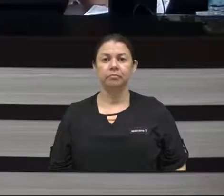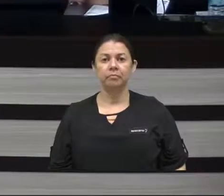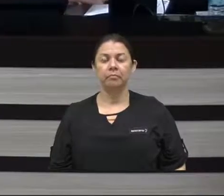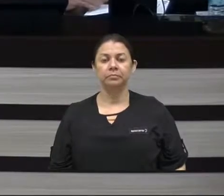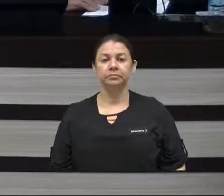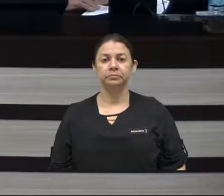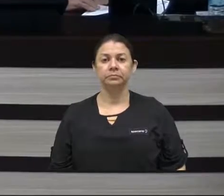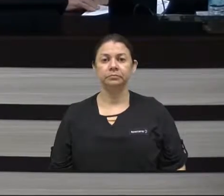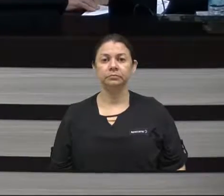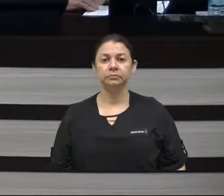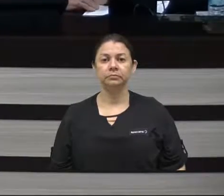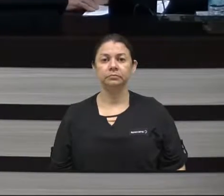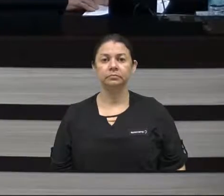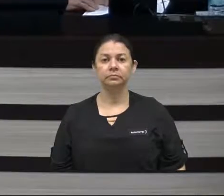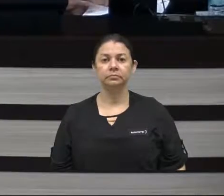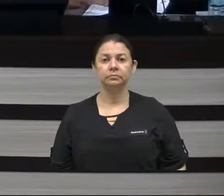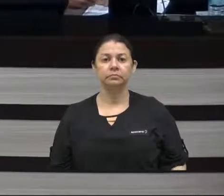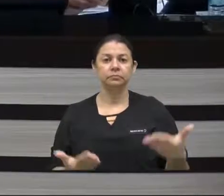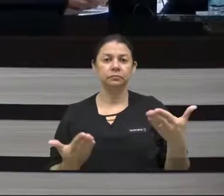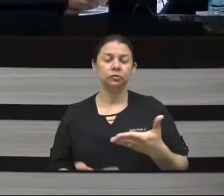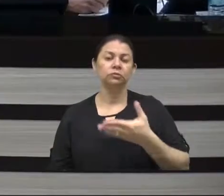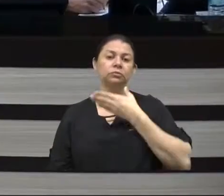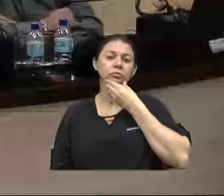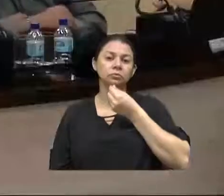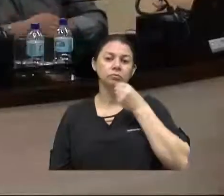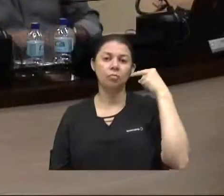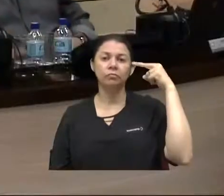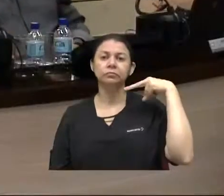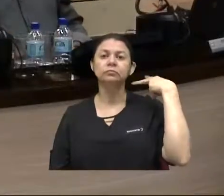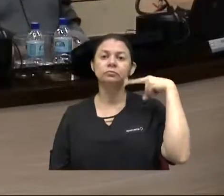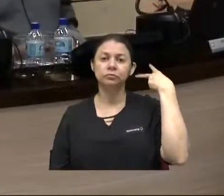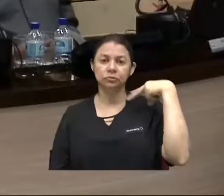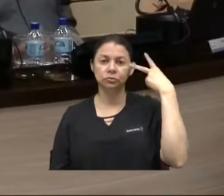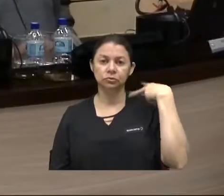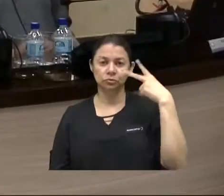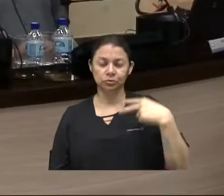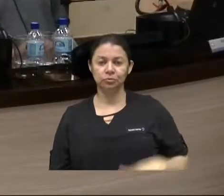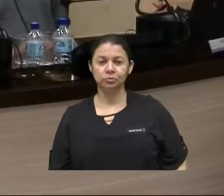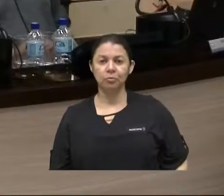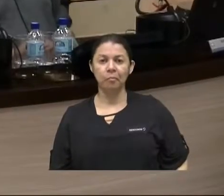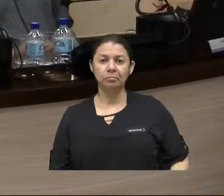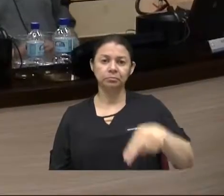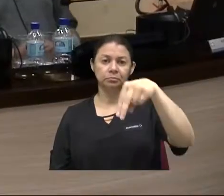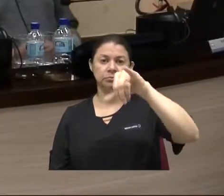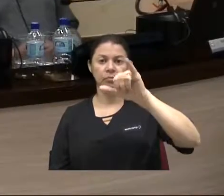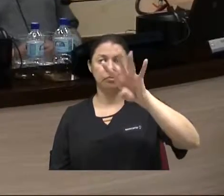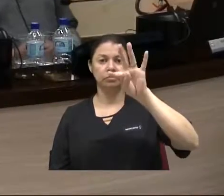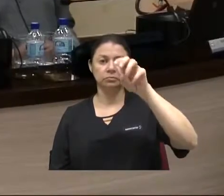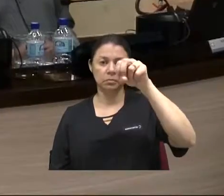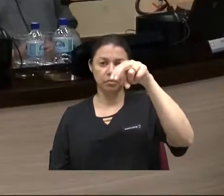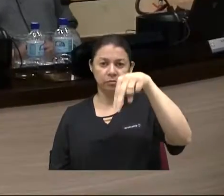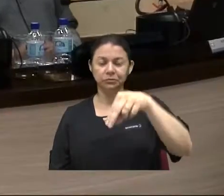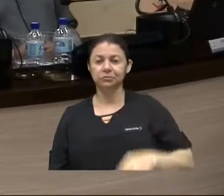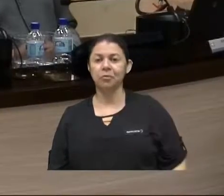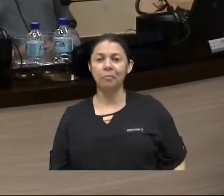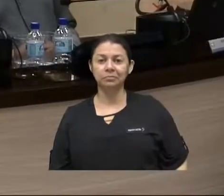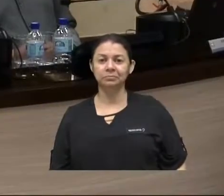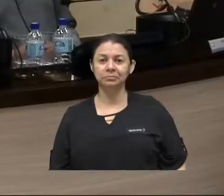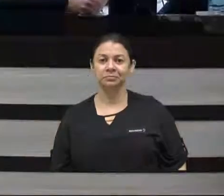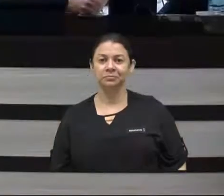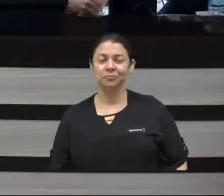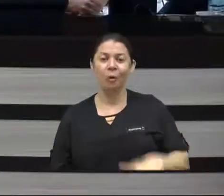Como vota o vereador Newton César dos Santos? Eu voto em mim mesmo, Newton Santos.